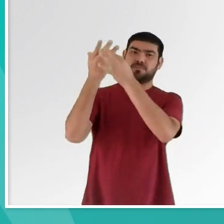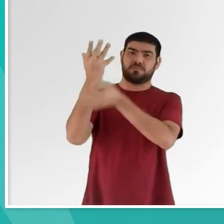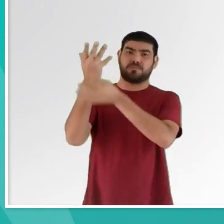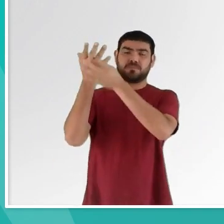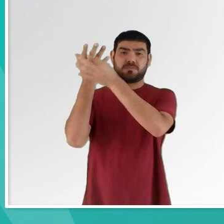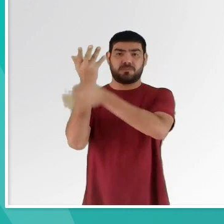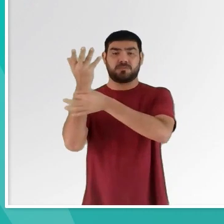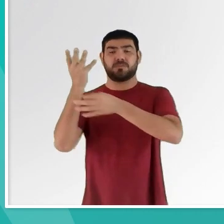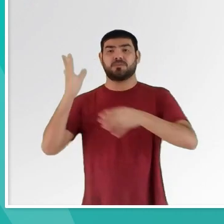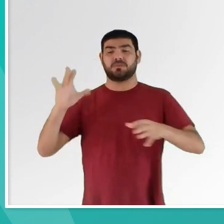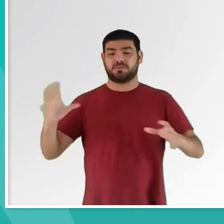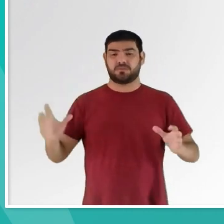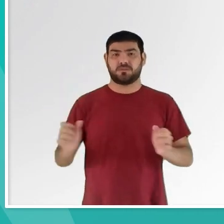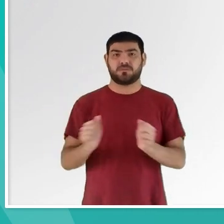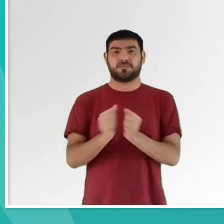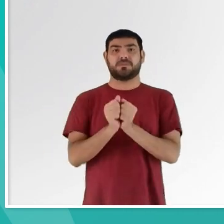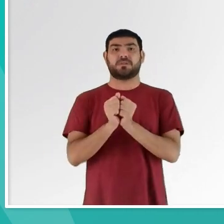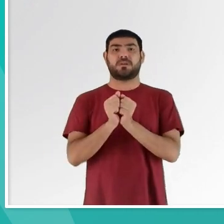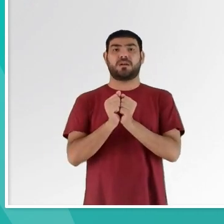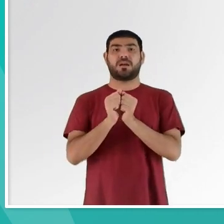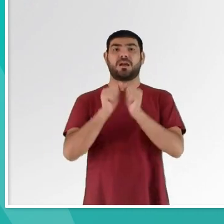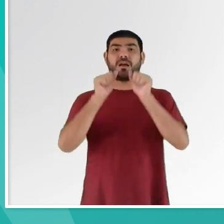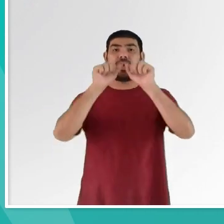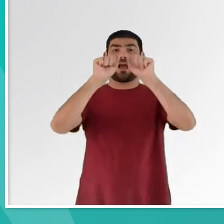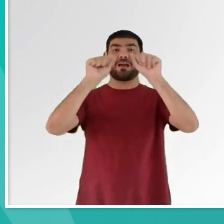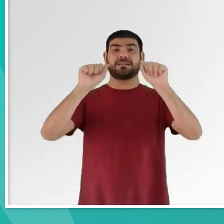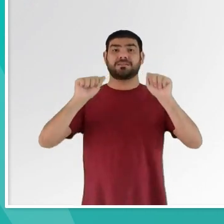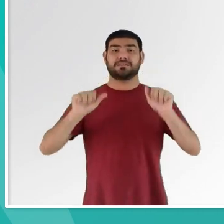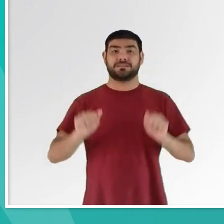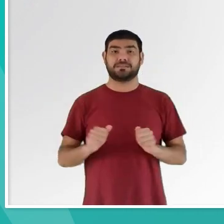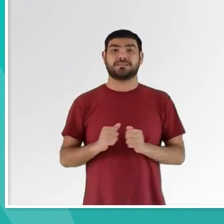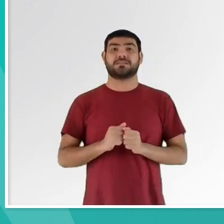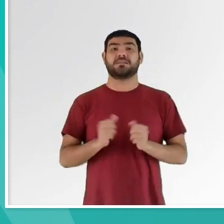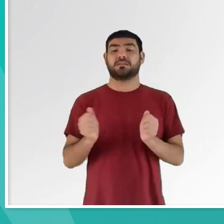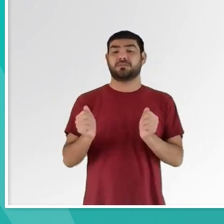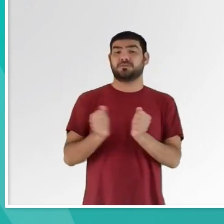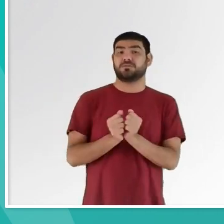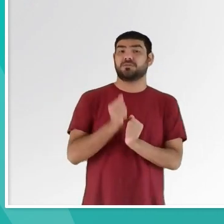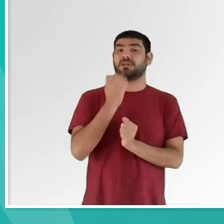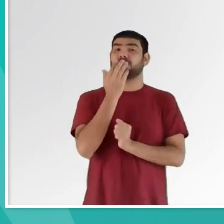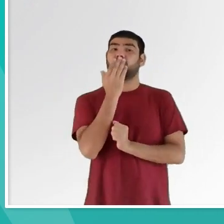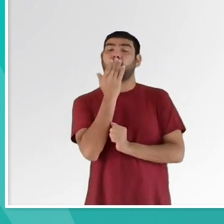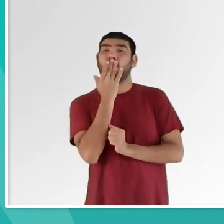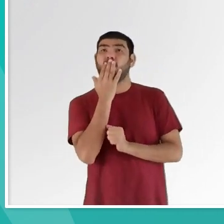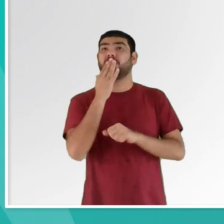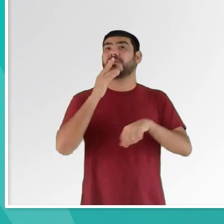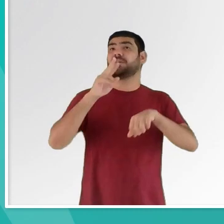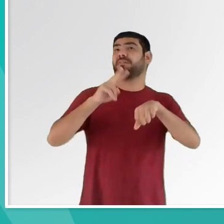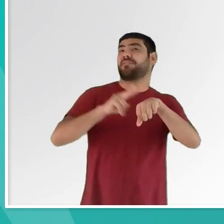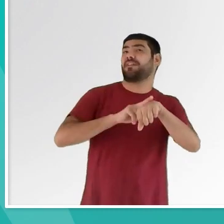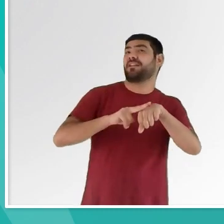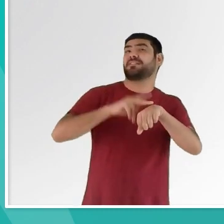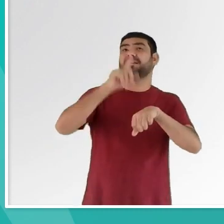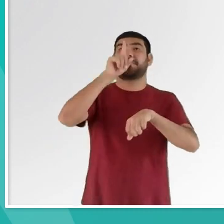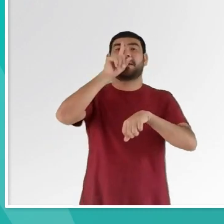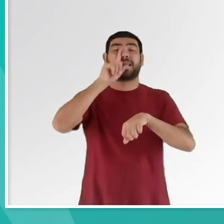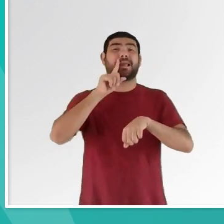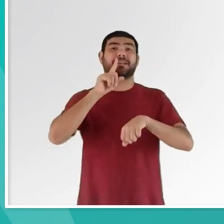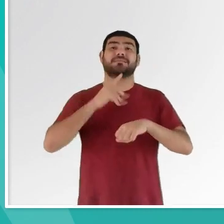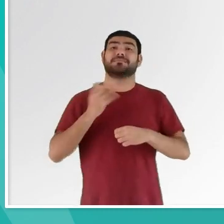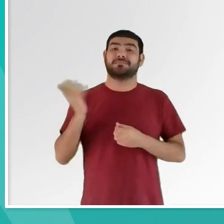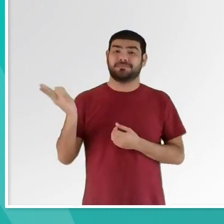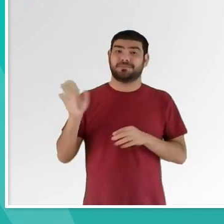composição artística, trabalhando com as cores da folha, verde, amarelo. Então, isso aí também é chamado